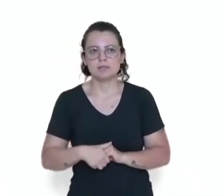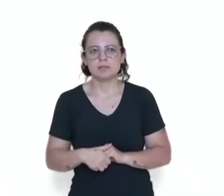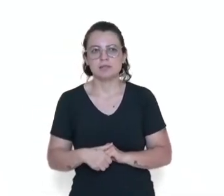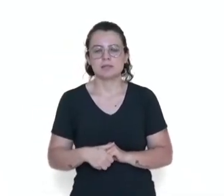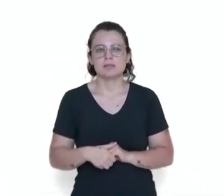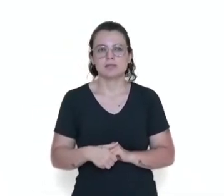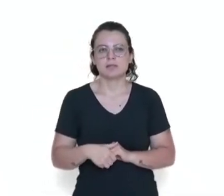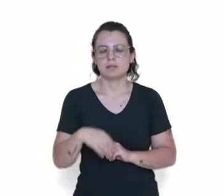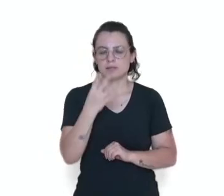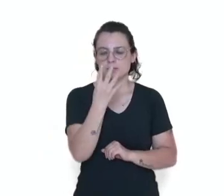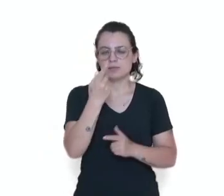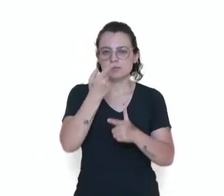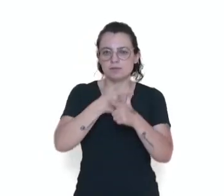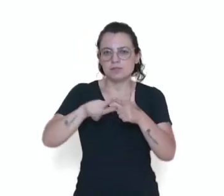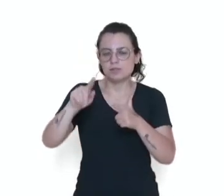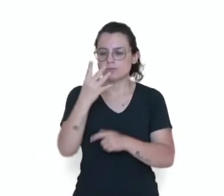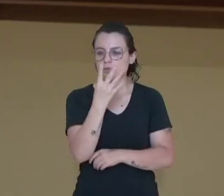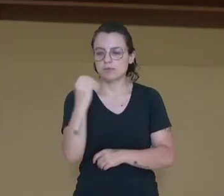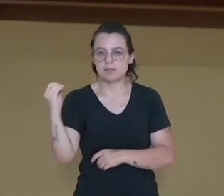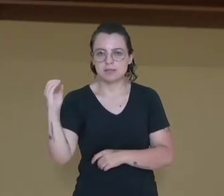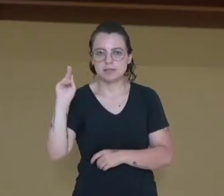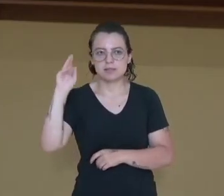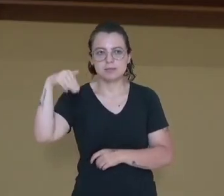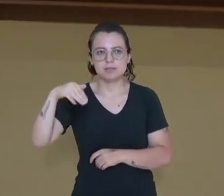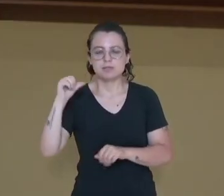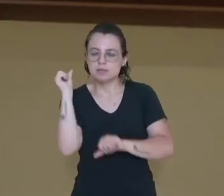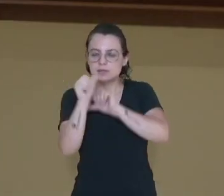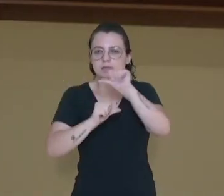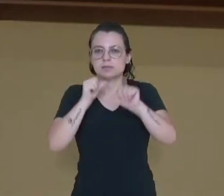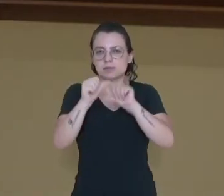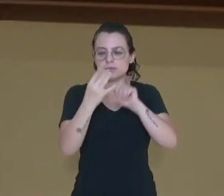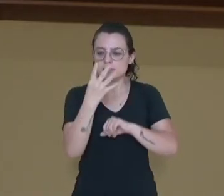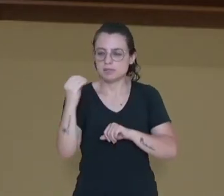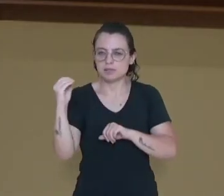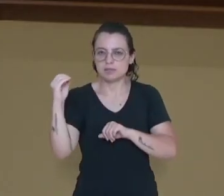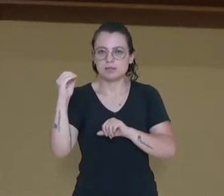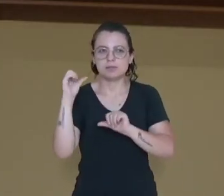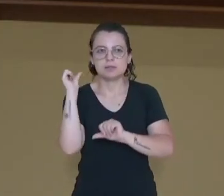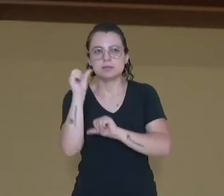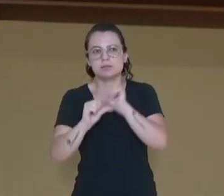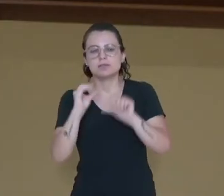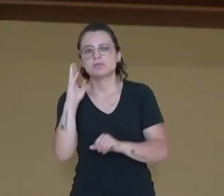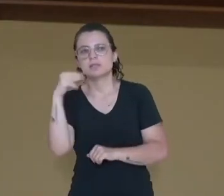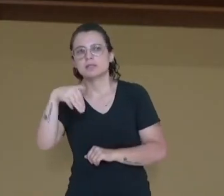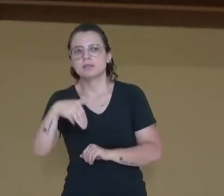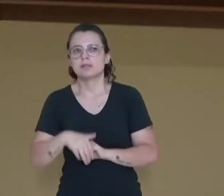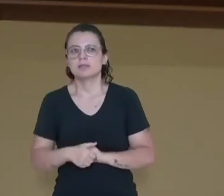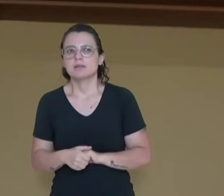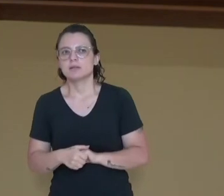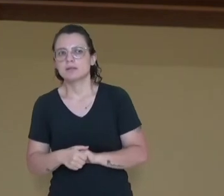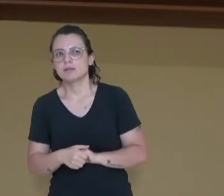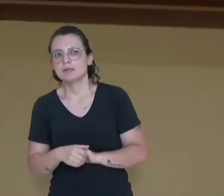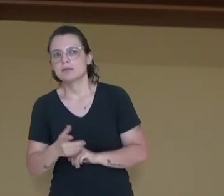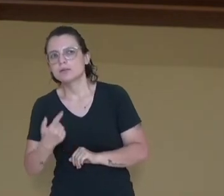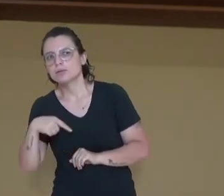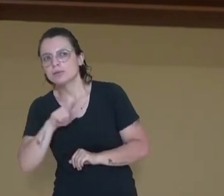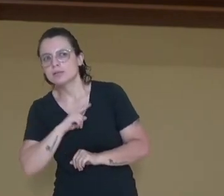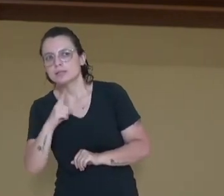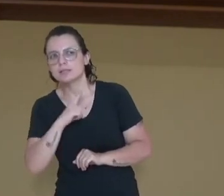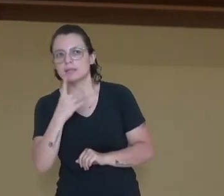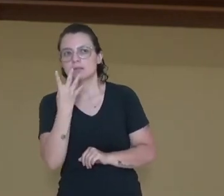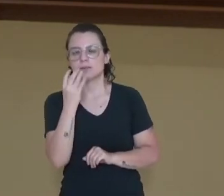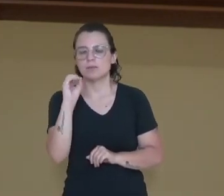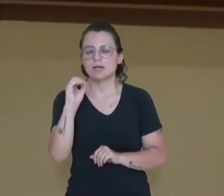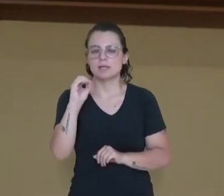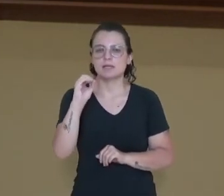real, 400 quilômetros. Transformando 400 quilômetros em centímetro, ficamos, basta multiplicar por